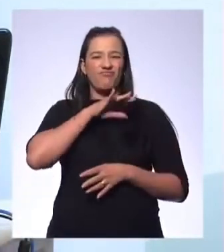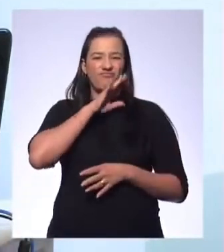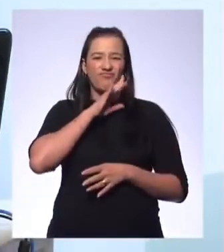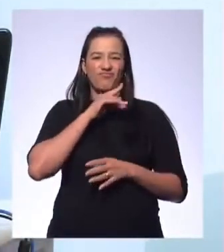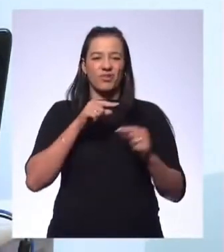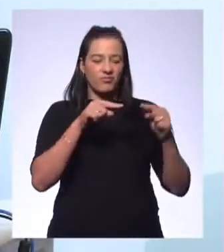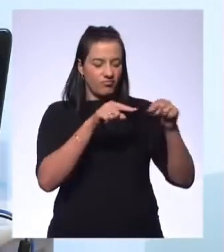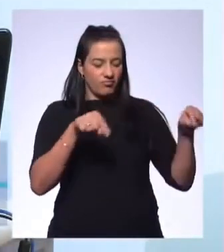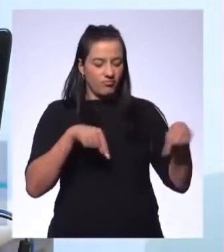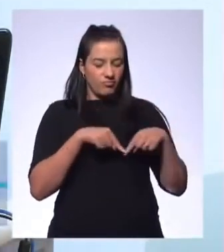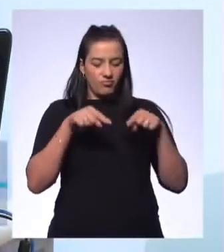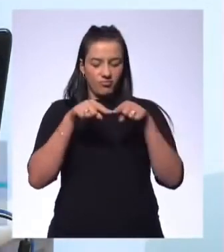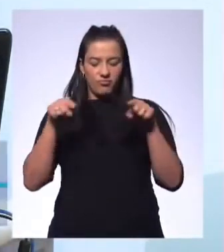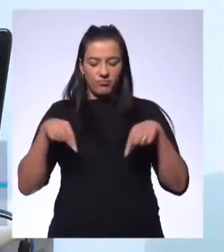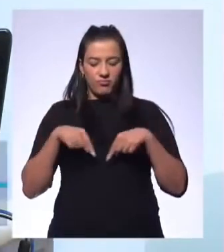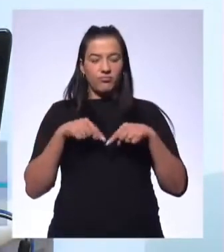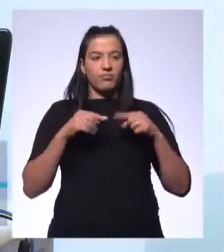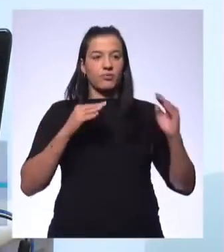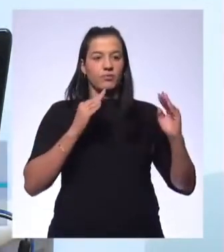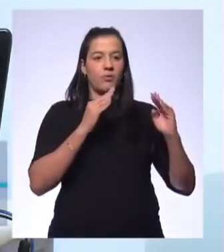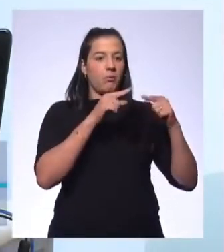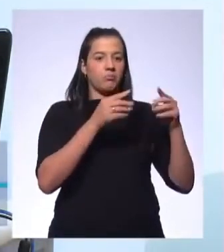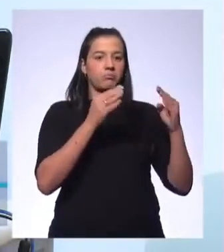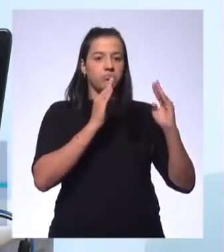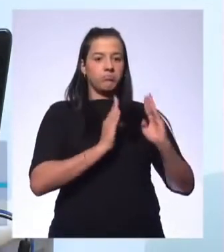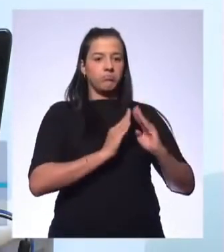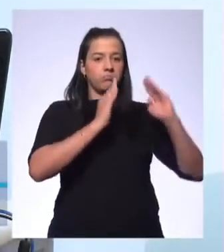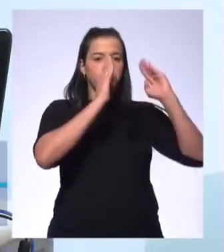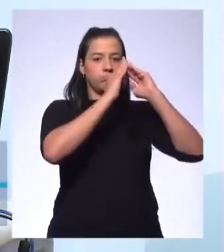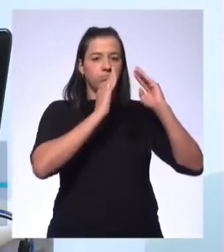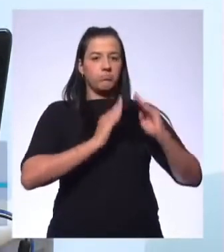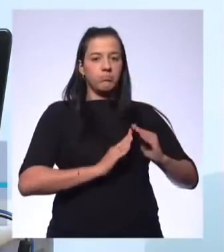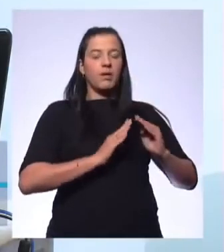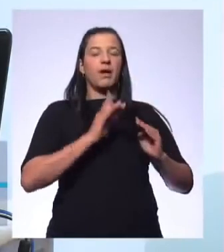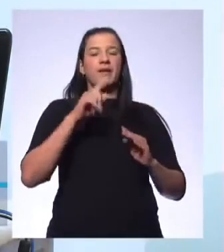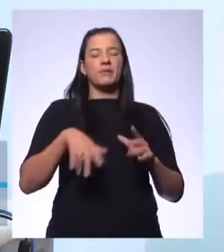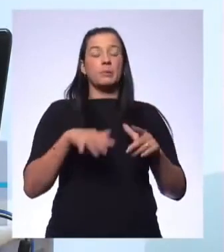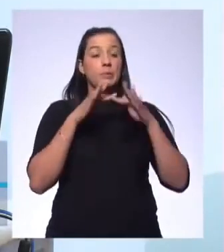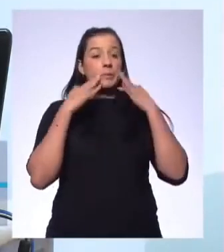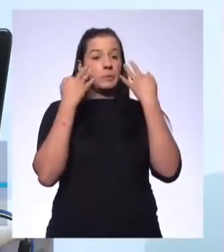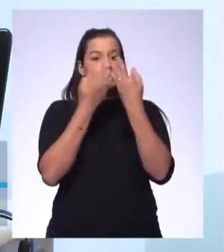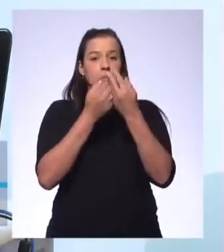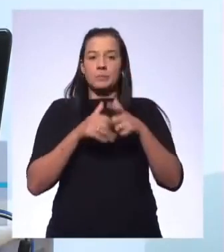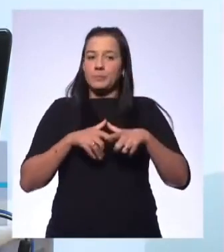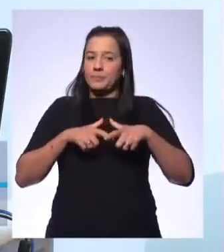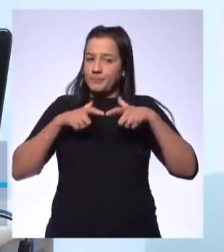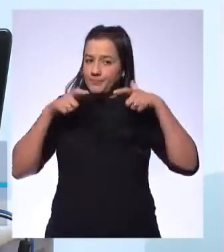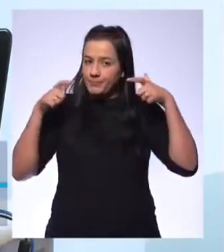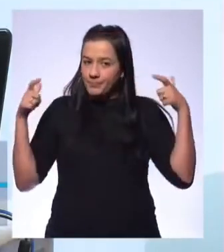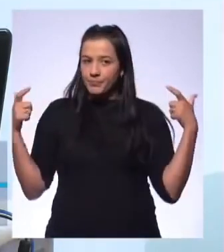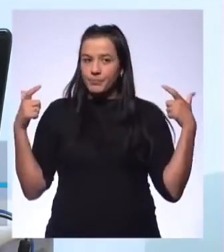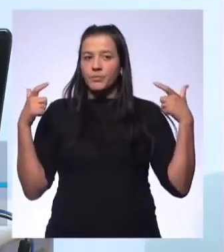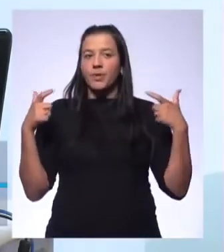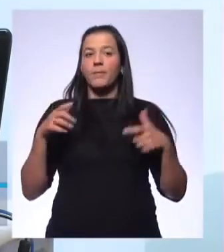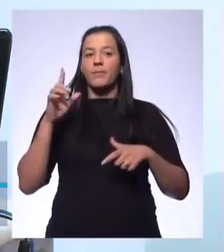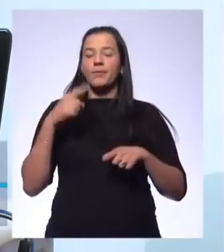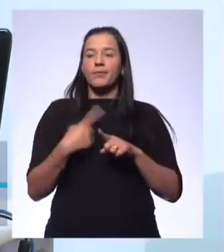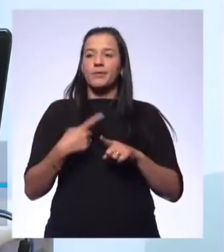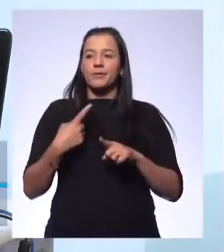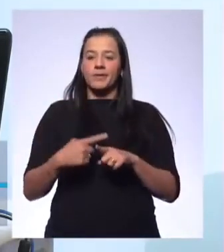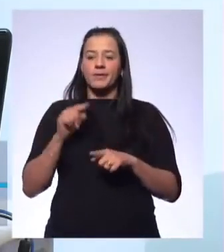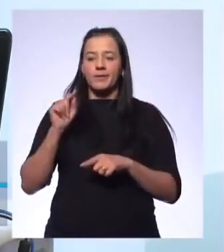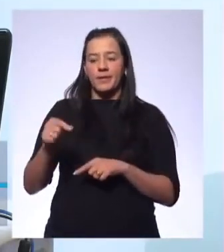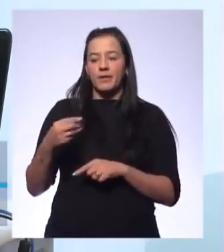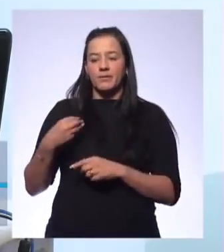2 cômodos, um em cima do outro, né? As famílias eram numerosas, até porque para o sustento da família